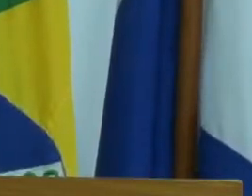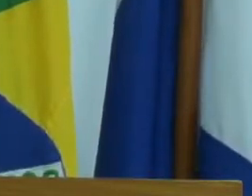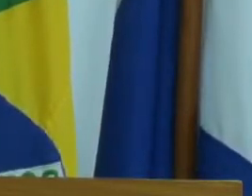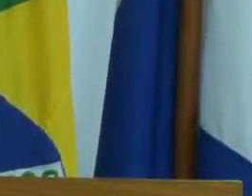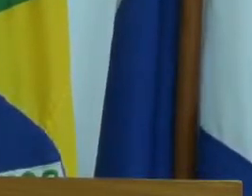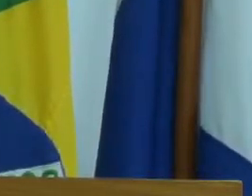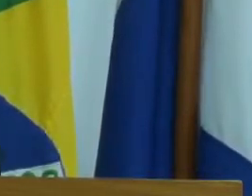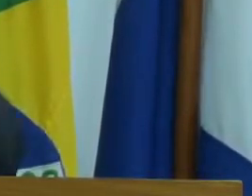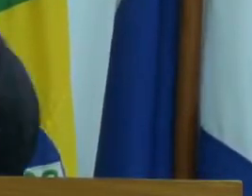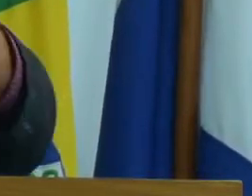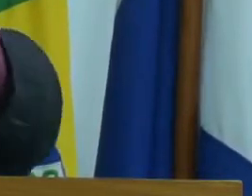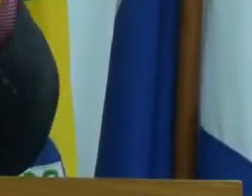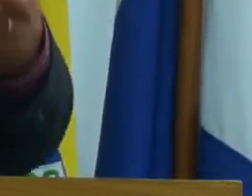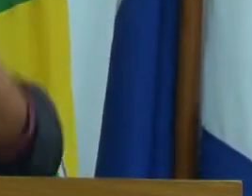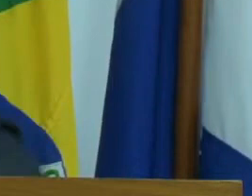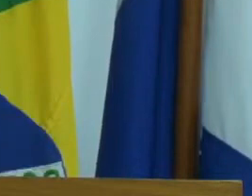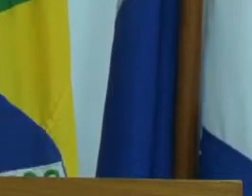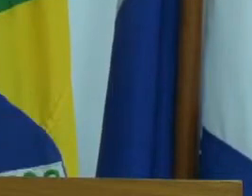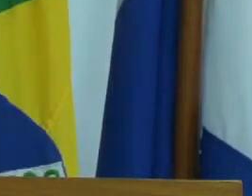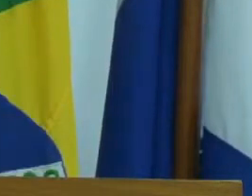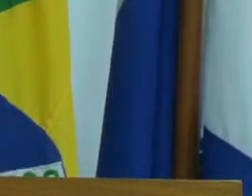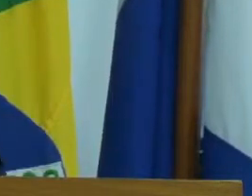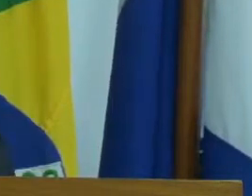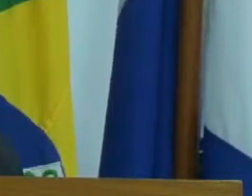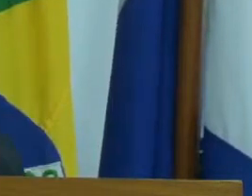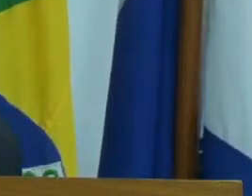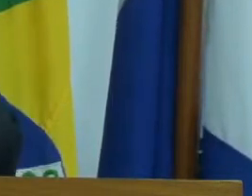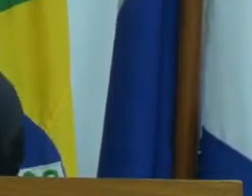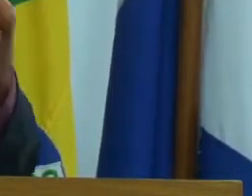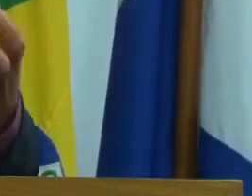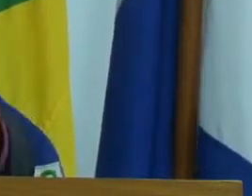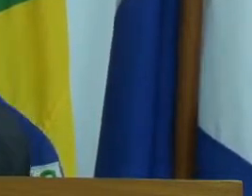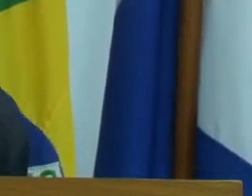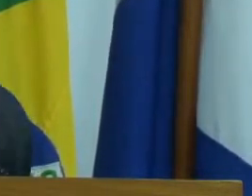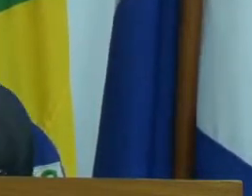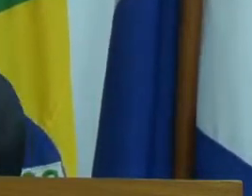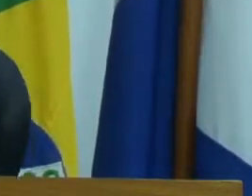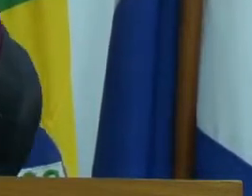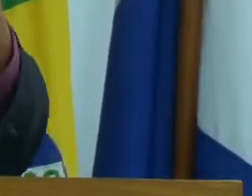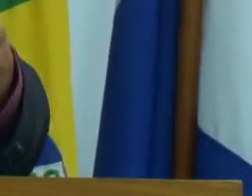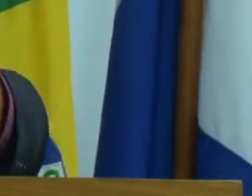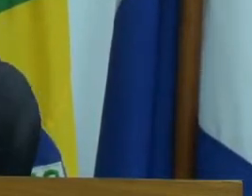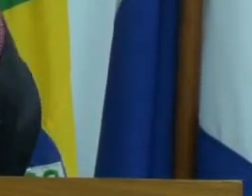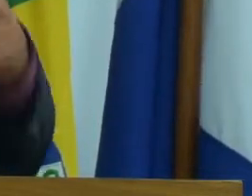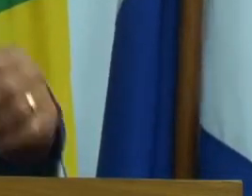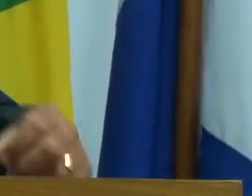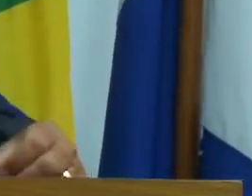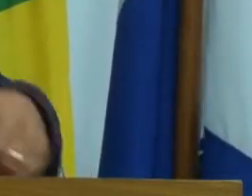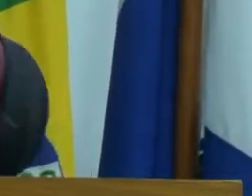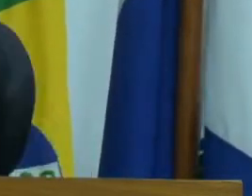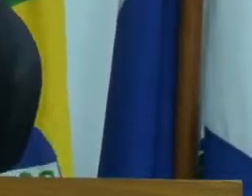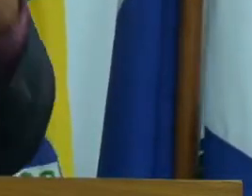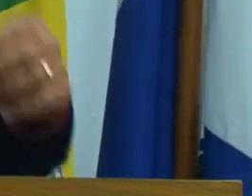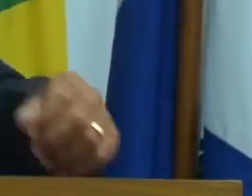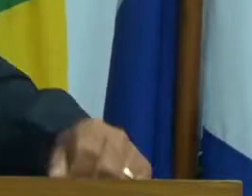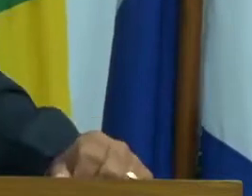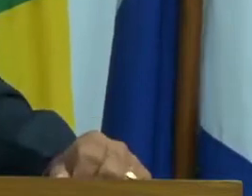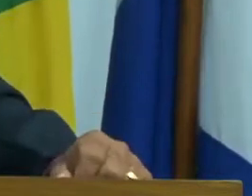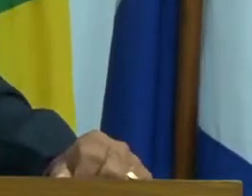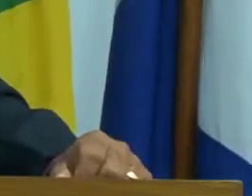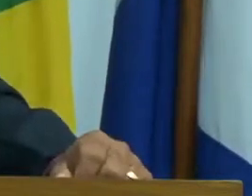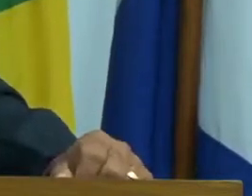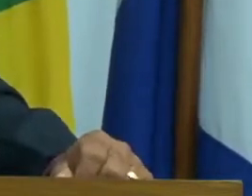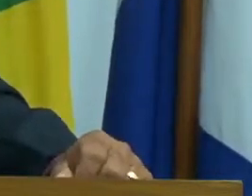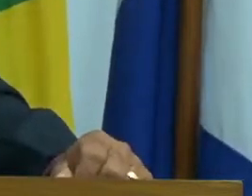por enquanto eu fico por aqui, só queria lembrar, sei que o secretário está sempre ligado aqui no nosso trabalho, acompanhando a gente pela